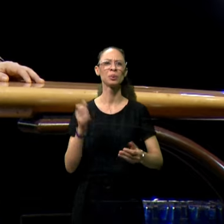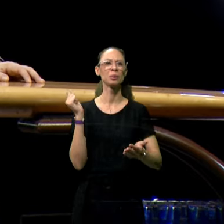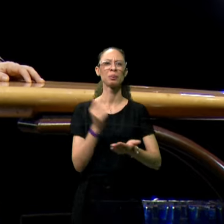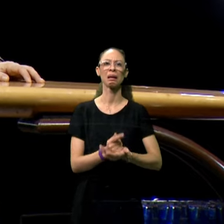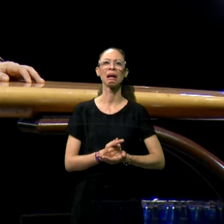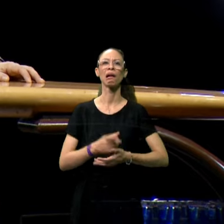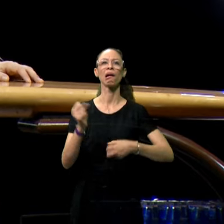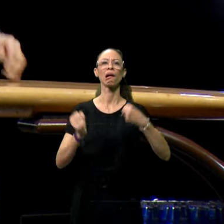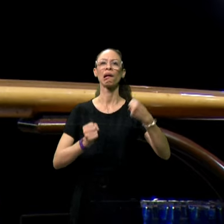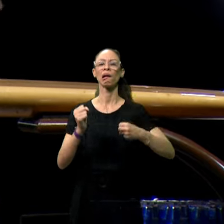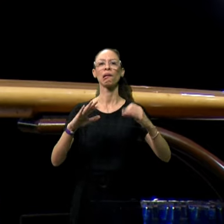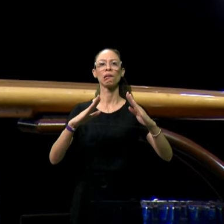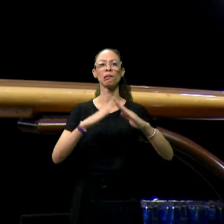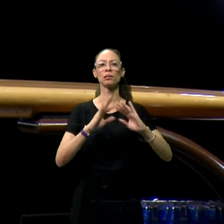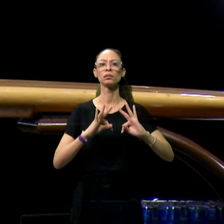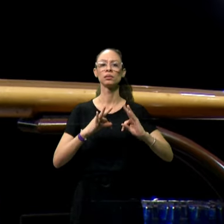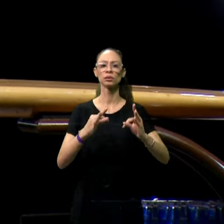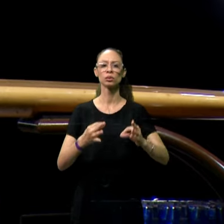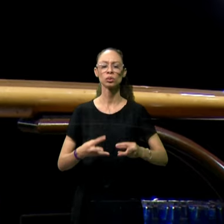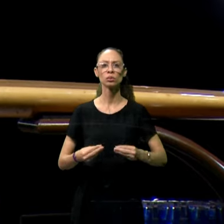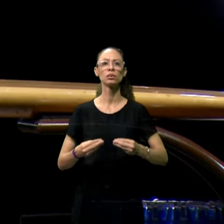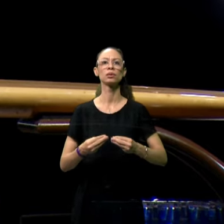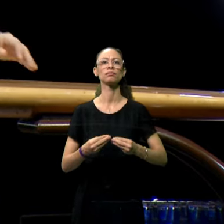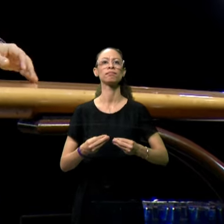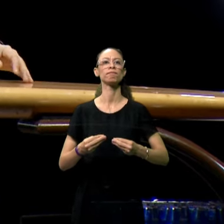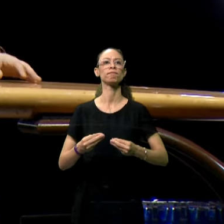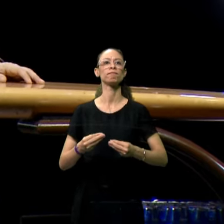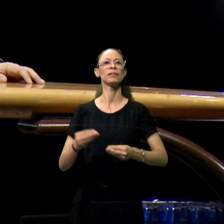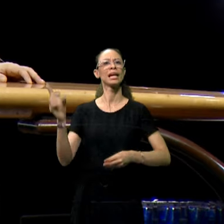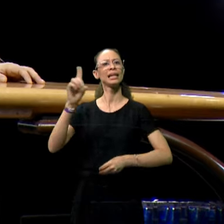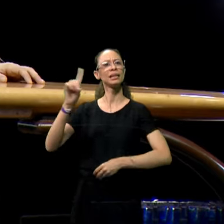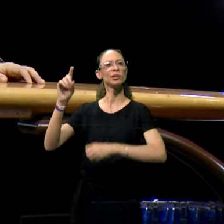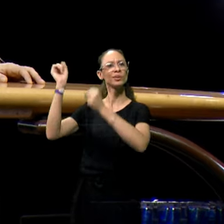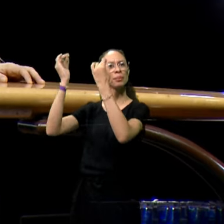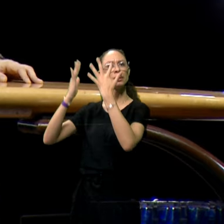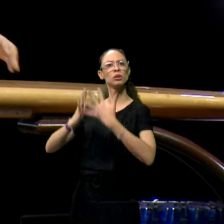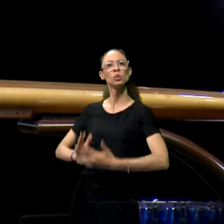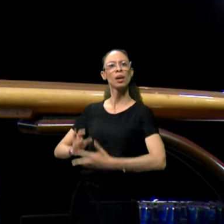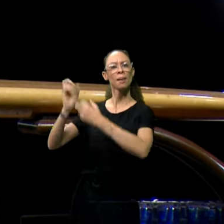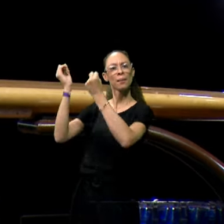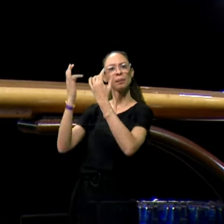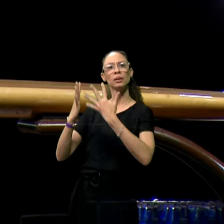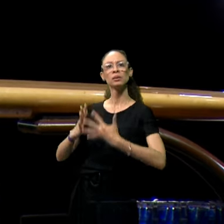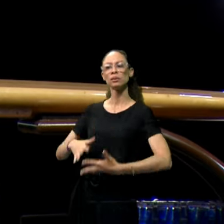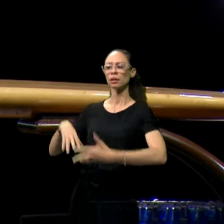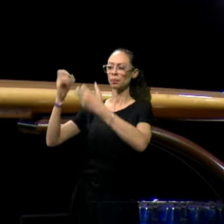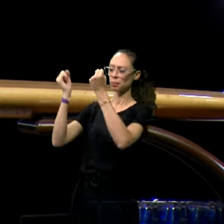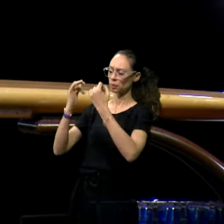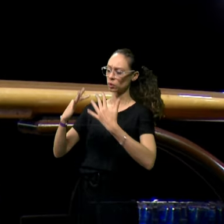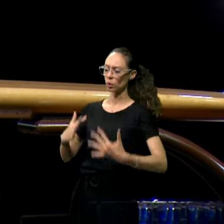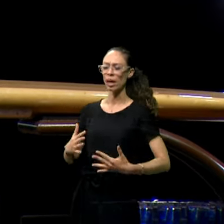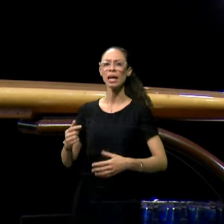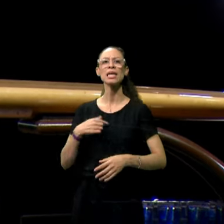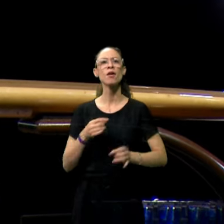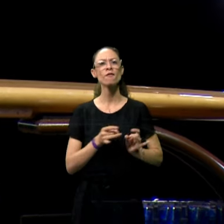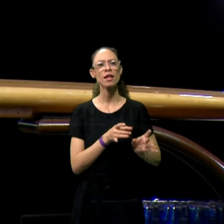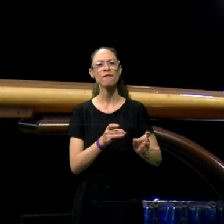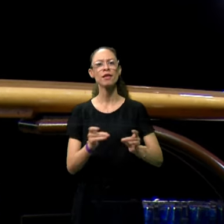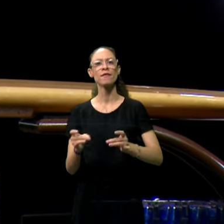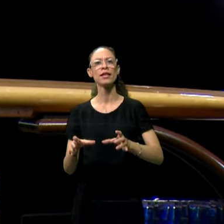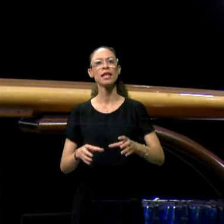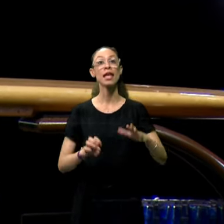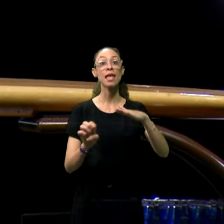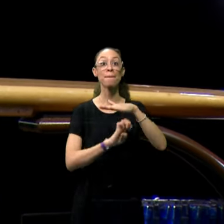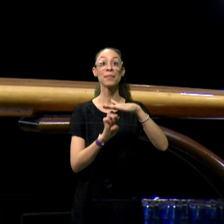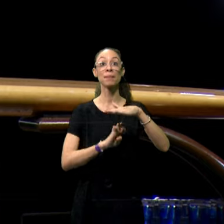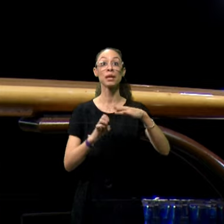tudo demais. E o demais eu vou te ingressar. Então, eu comecei a vender e a empresa começou a crescer. E